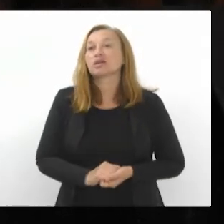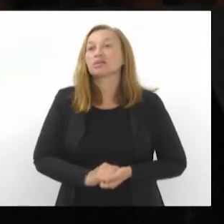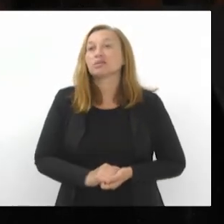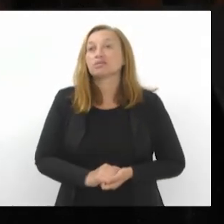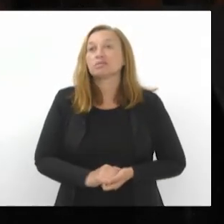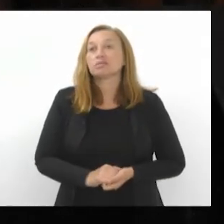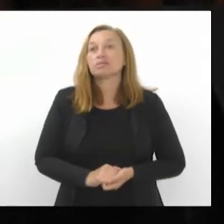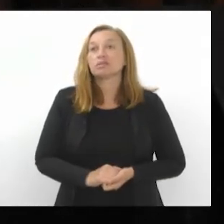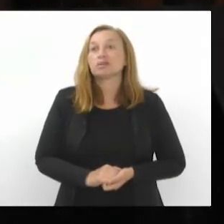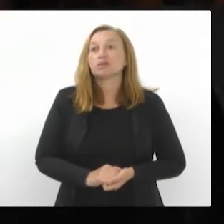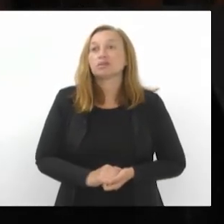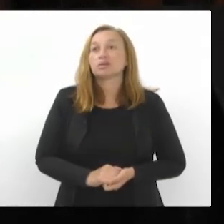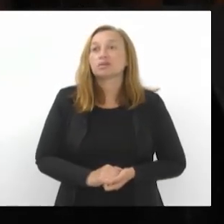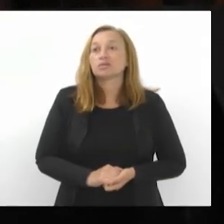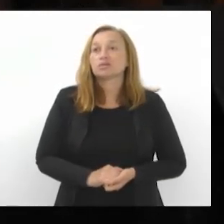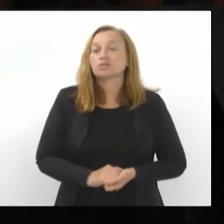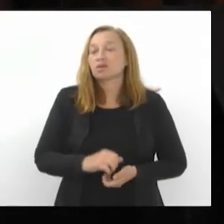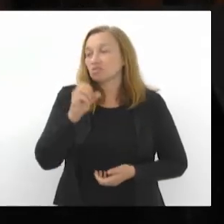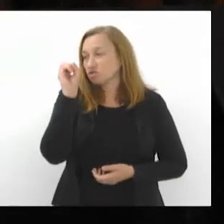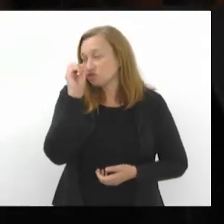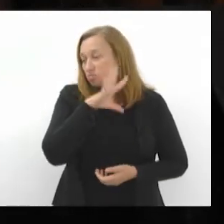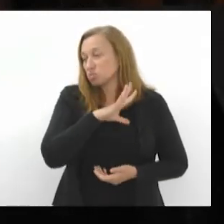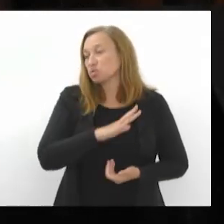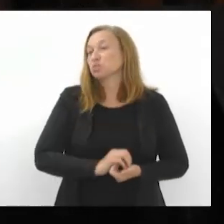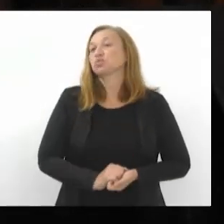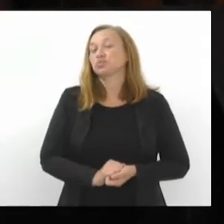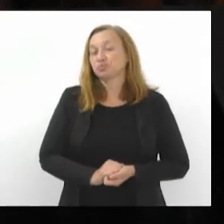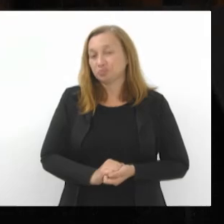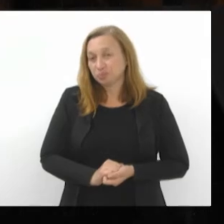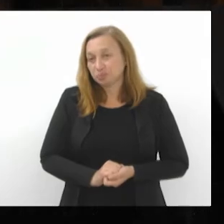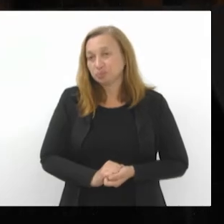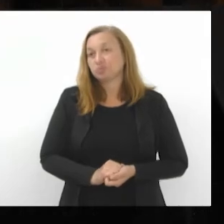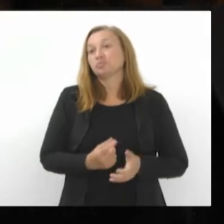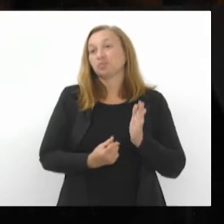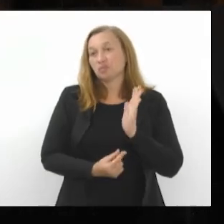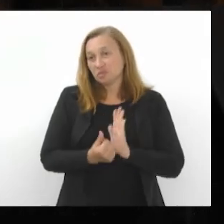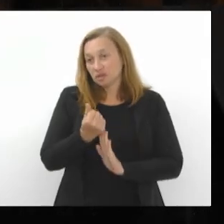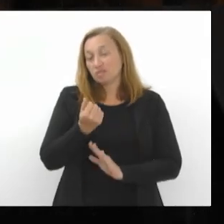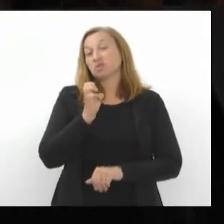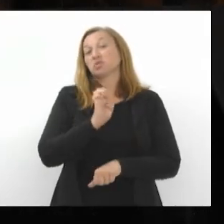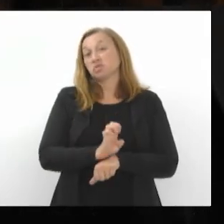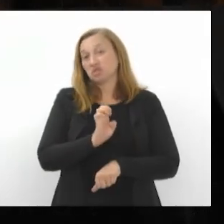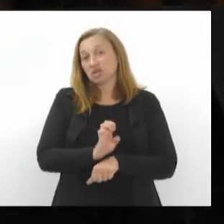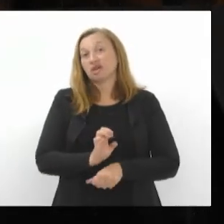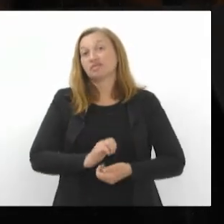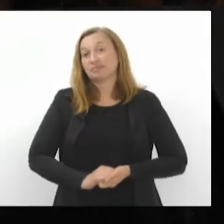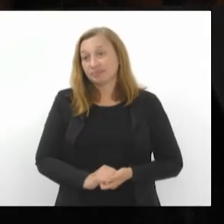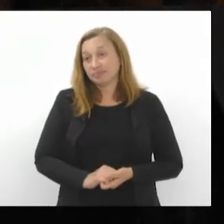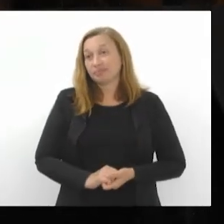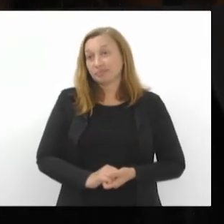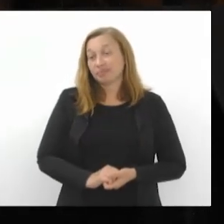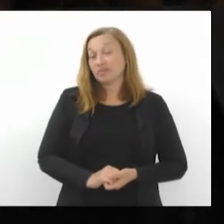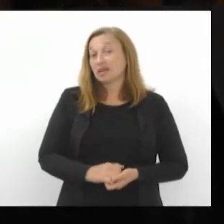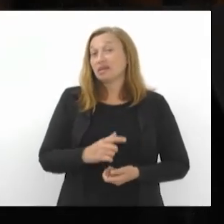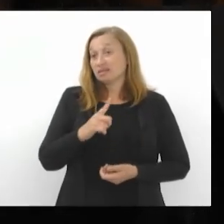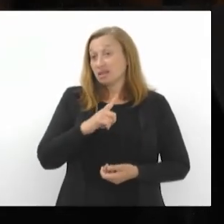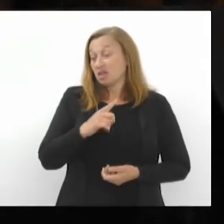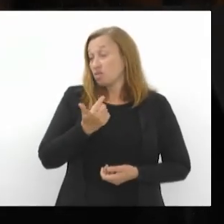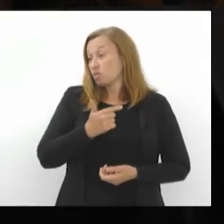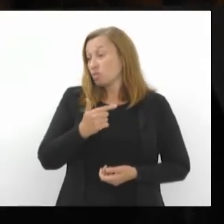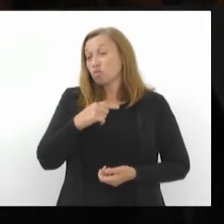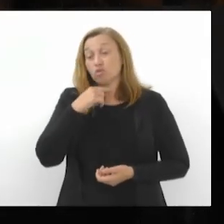É um descompasso o orçamento do estado e haverá, não tenho dúvida,